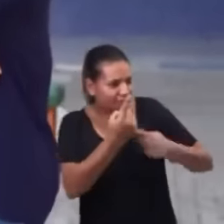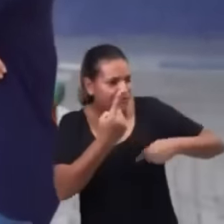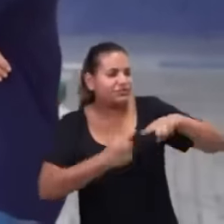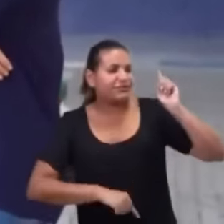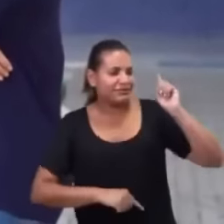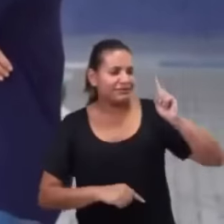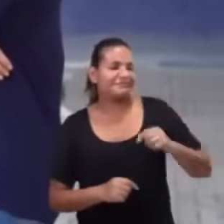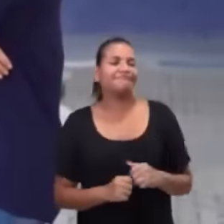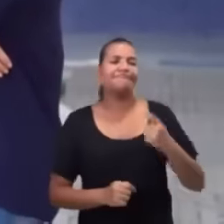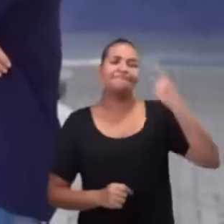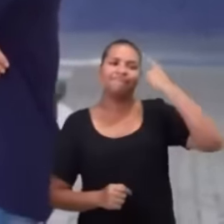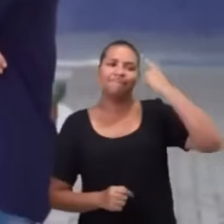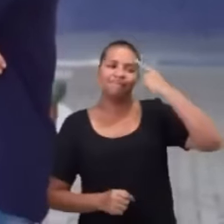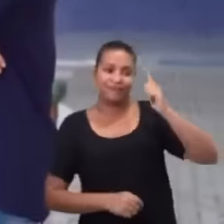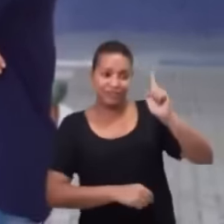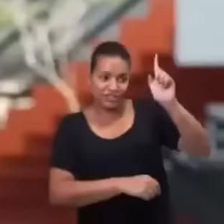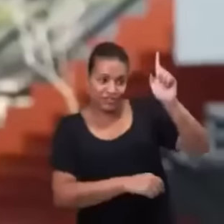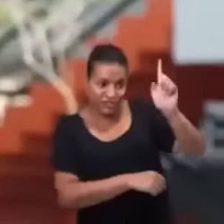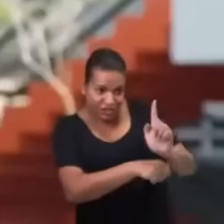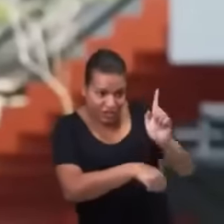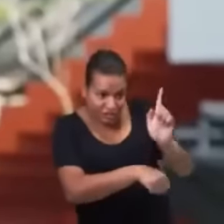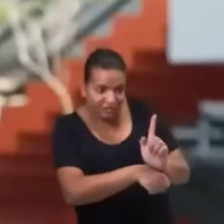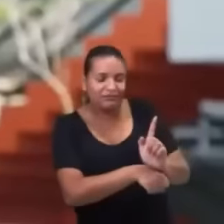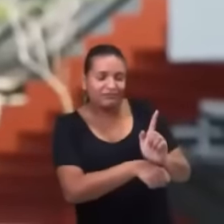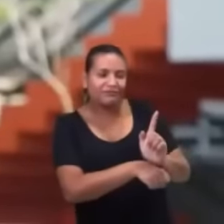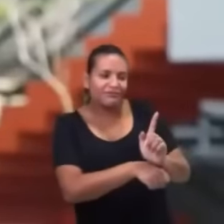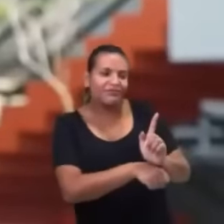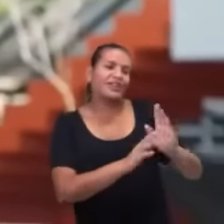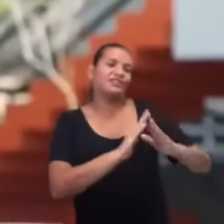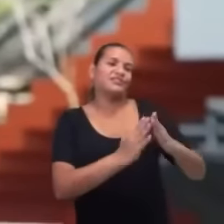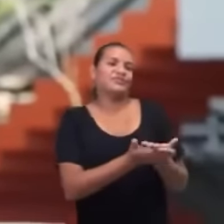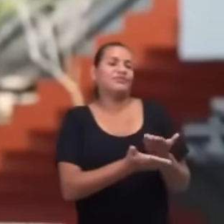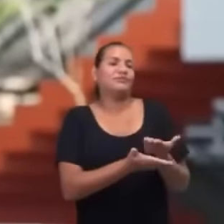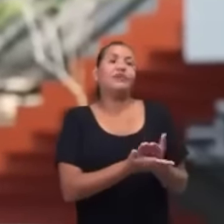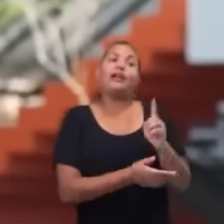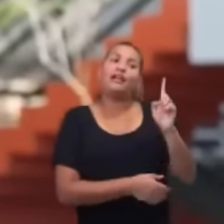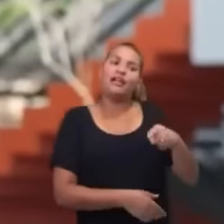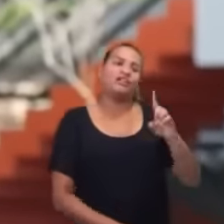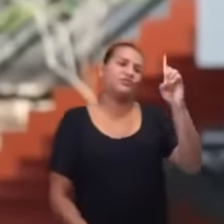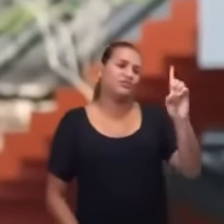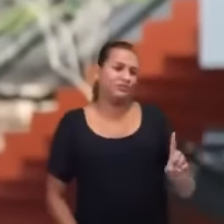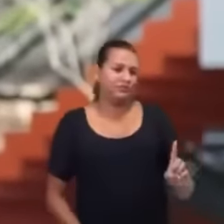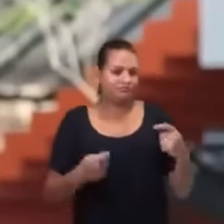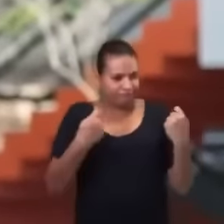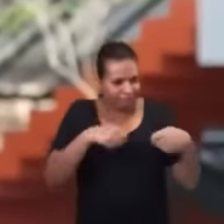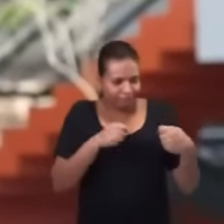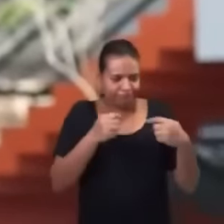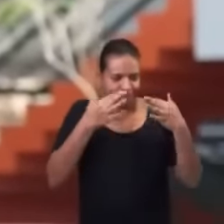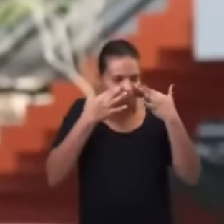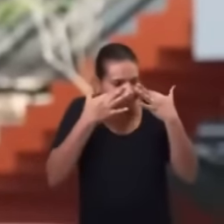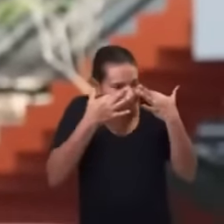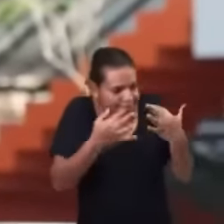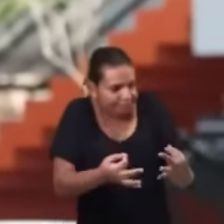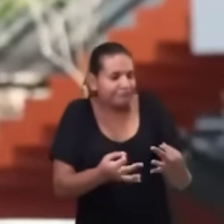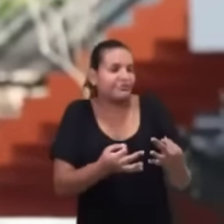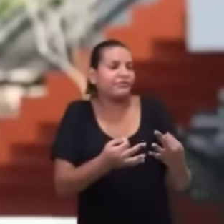ponto de partida da gestão é o diretor escolar. Ele tem que cuidar, ter um olhar, um zelo para as questões administrativas,